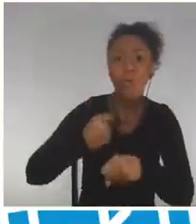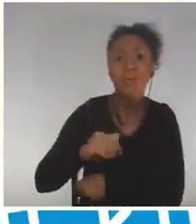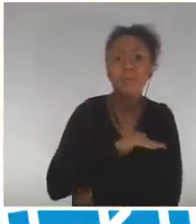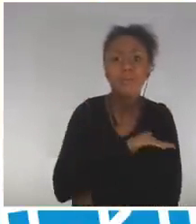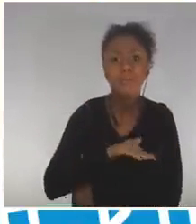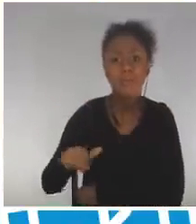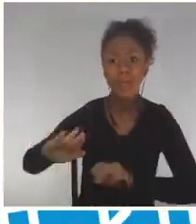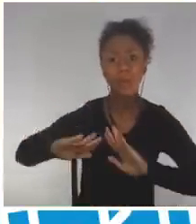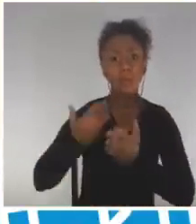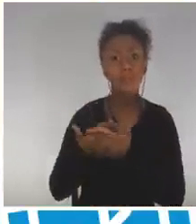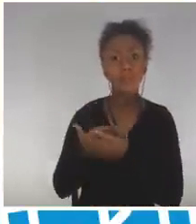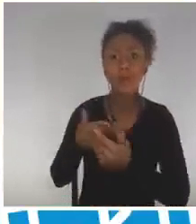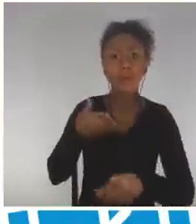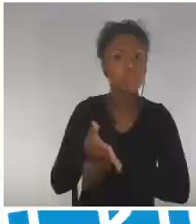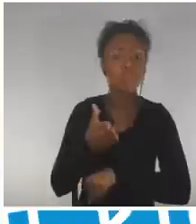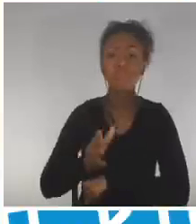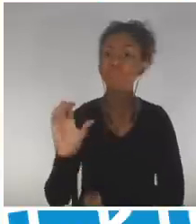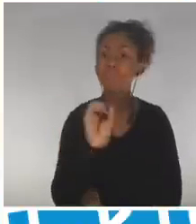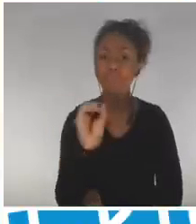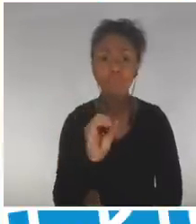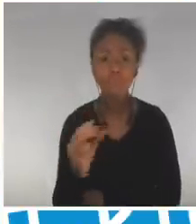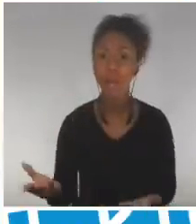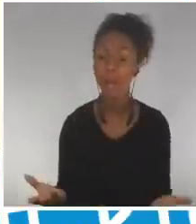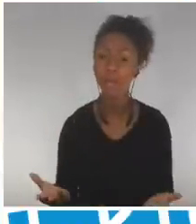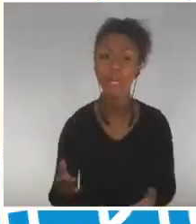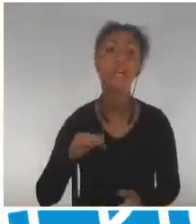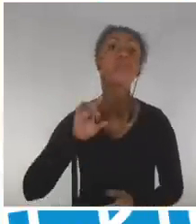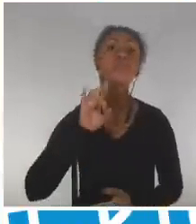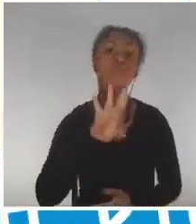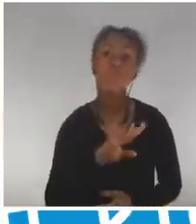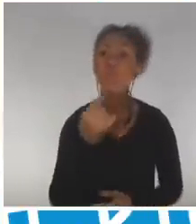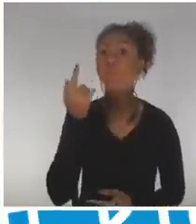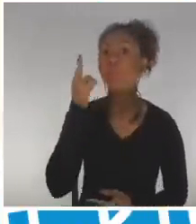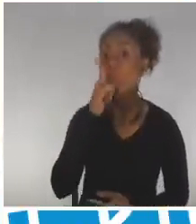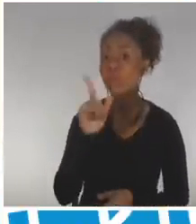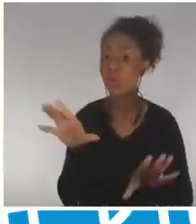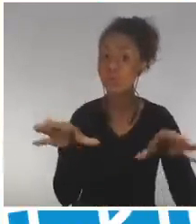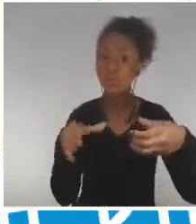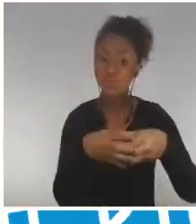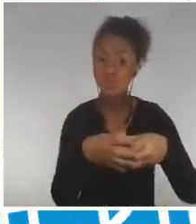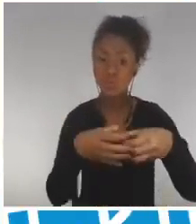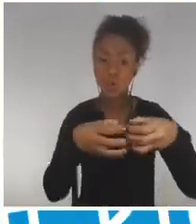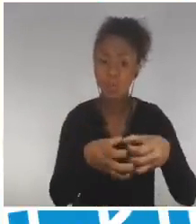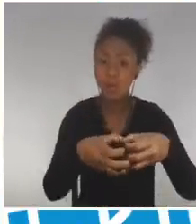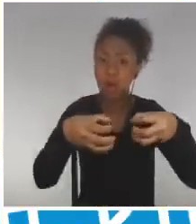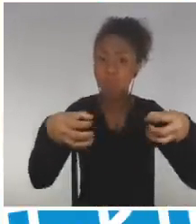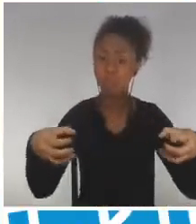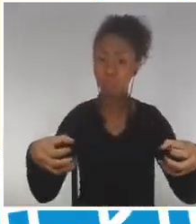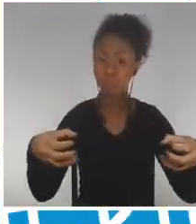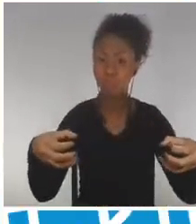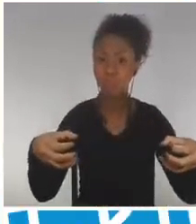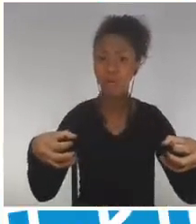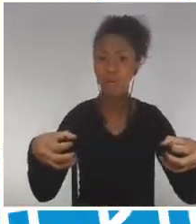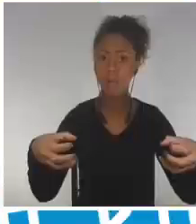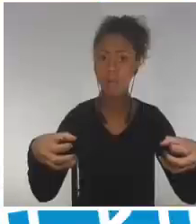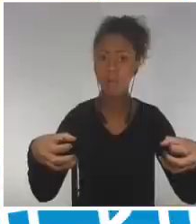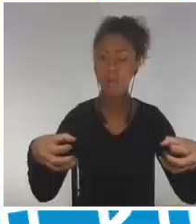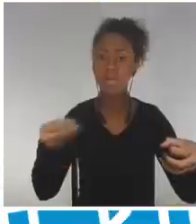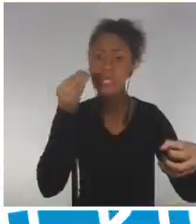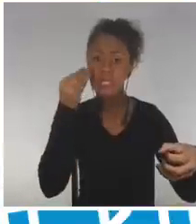no máximo que se conseguiu fazer rodízio das turmas com a educação, com o ensino híbrido. Então,